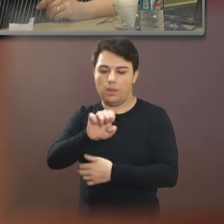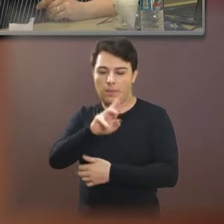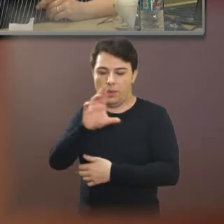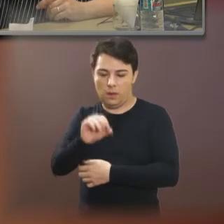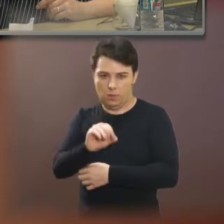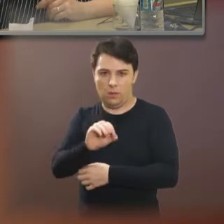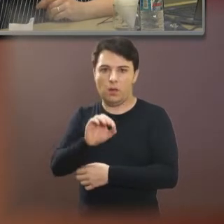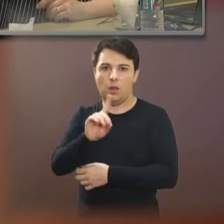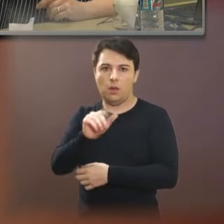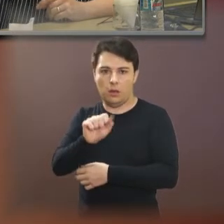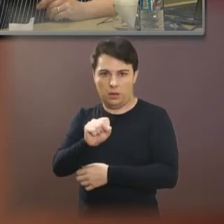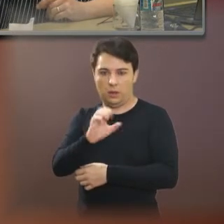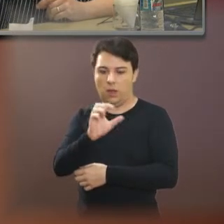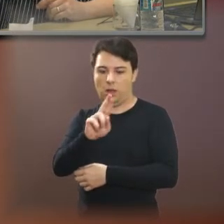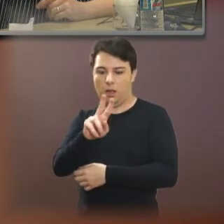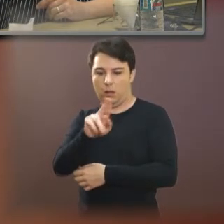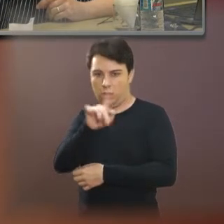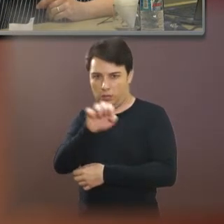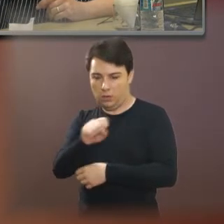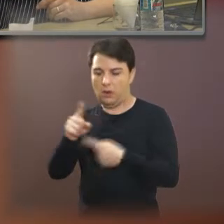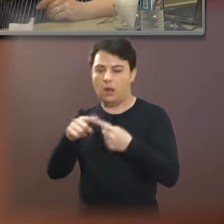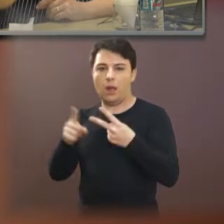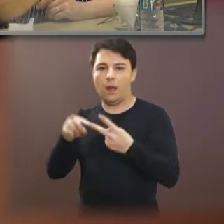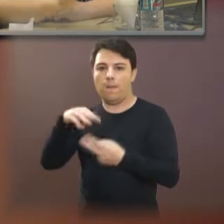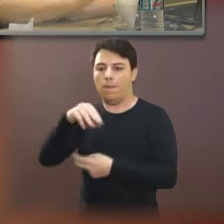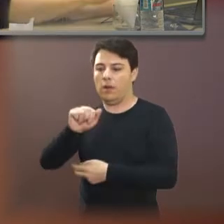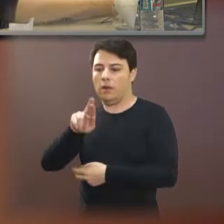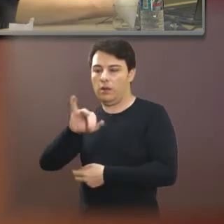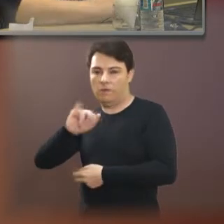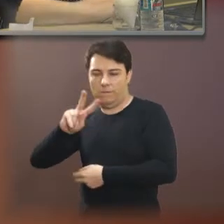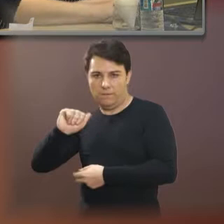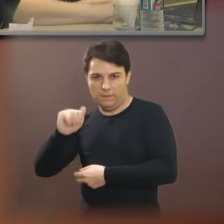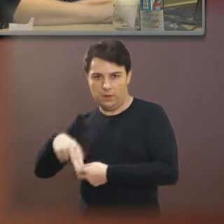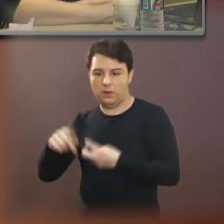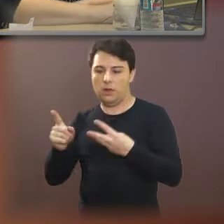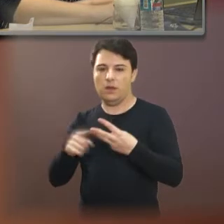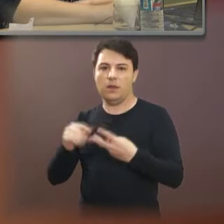a Marivã, Serralhau